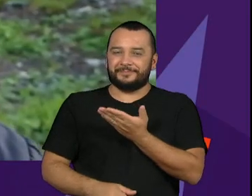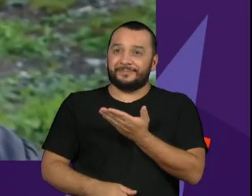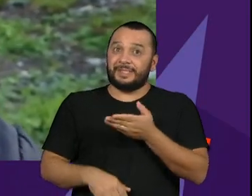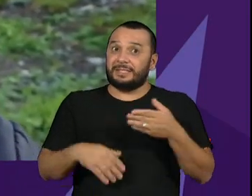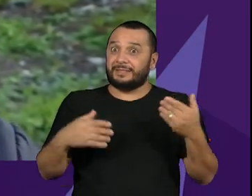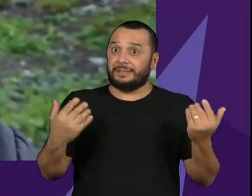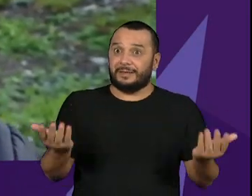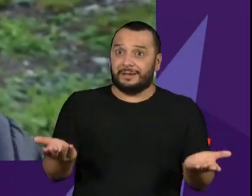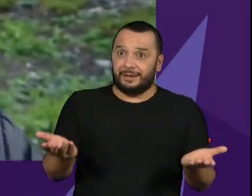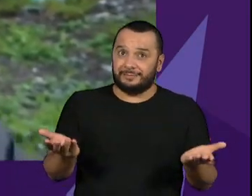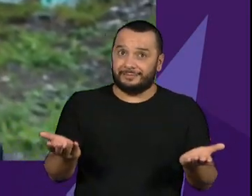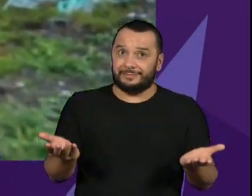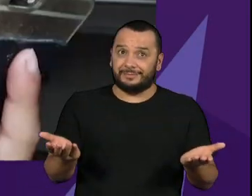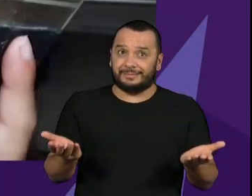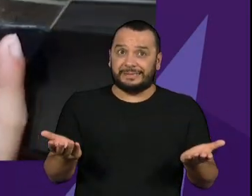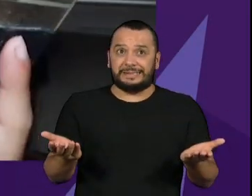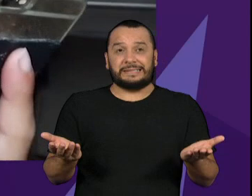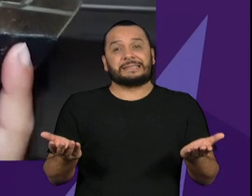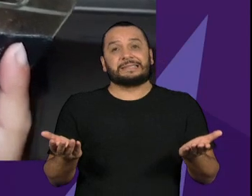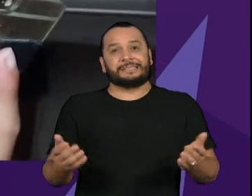Será?